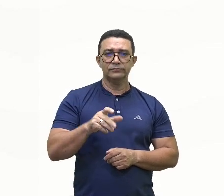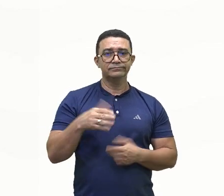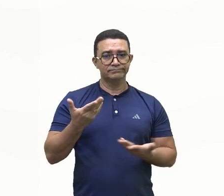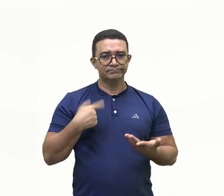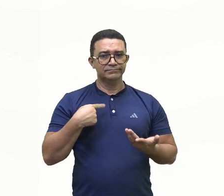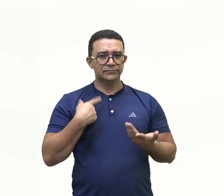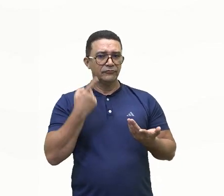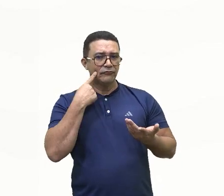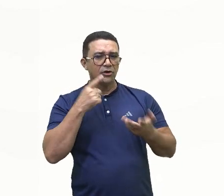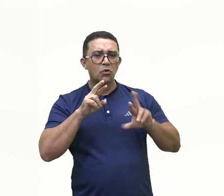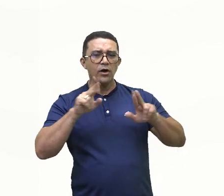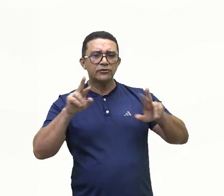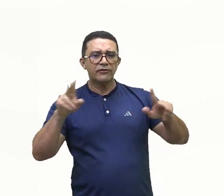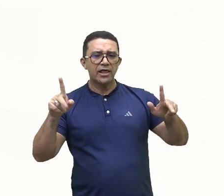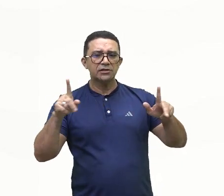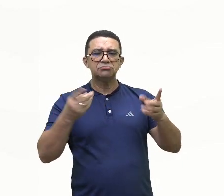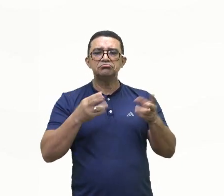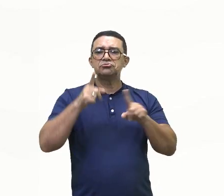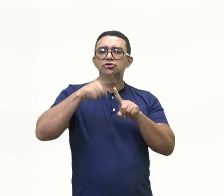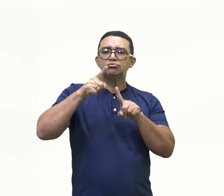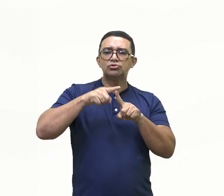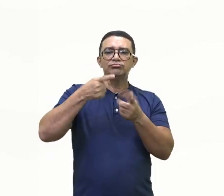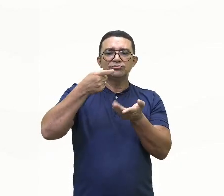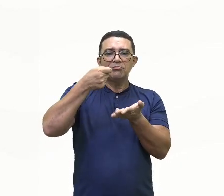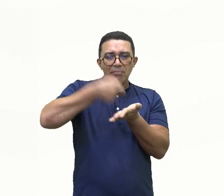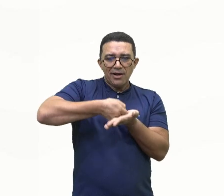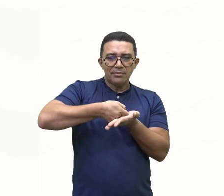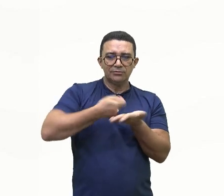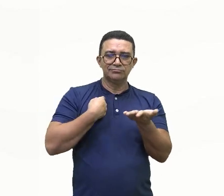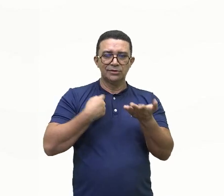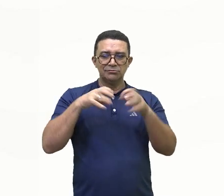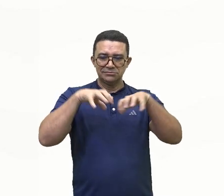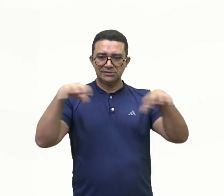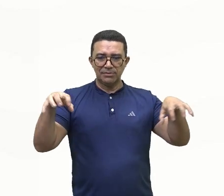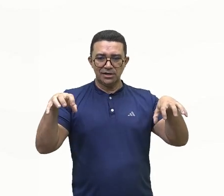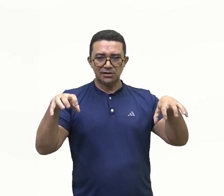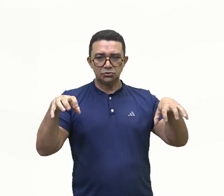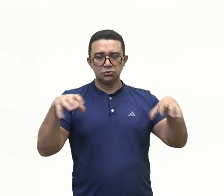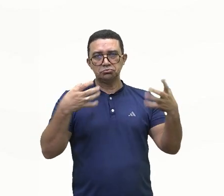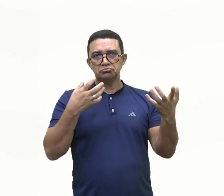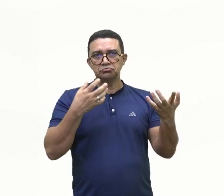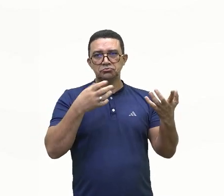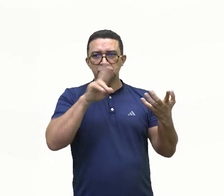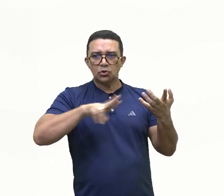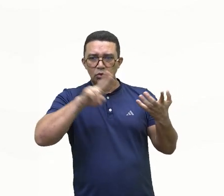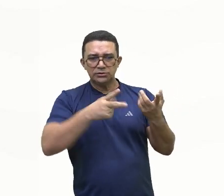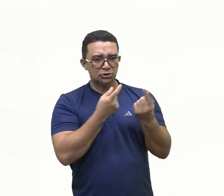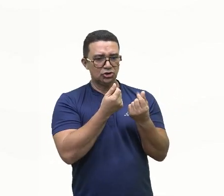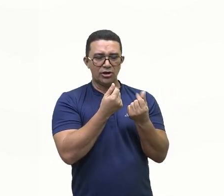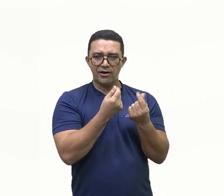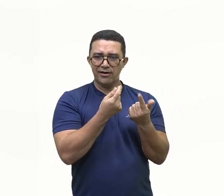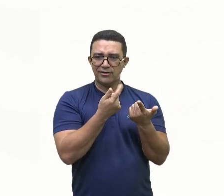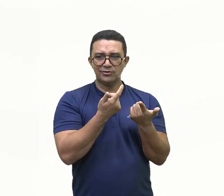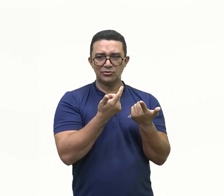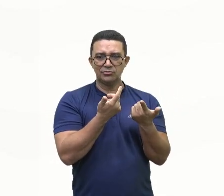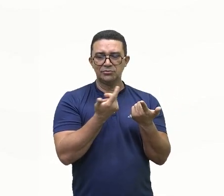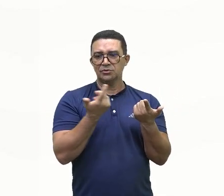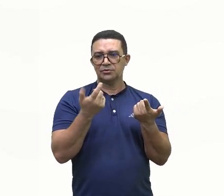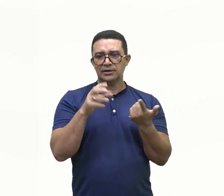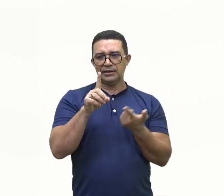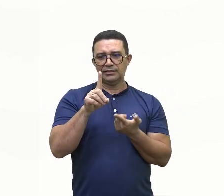essas formas de pagamentos, separando em dinheiro, se você usa o dinheiro em espécie,